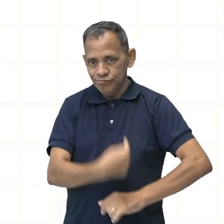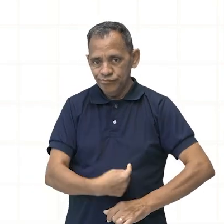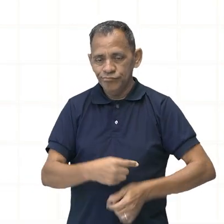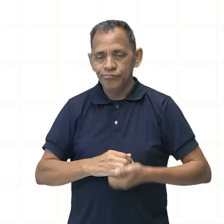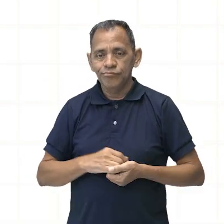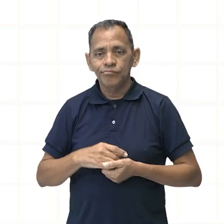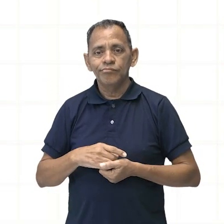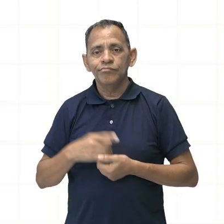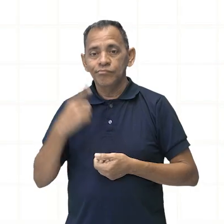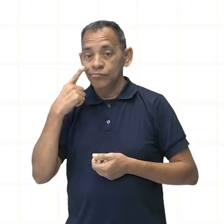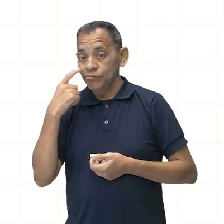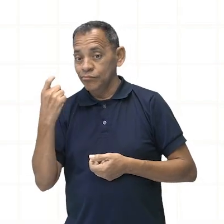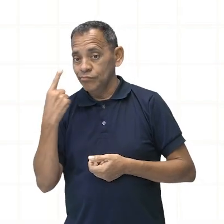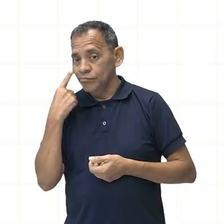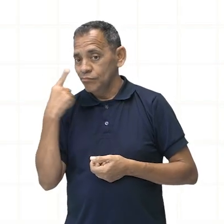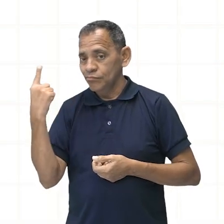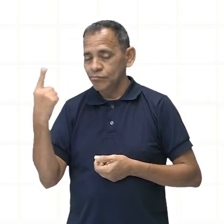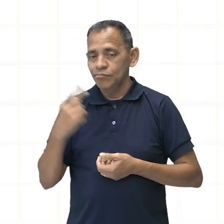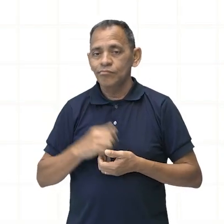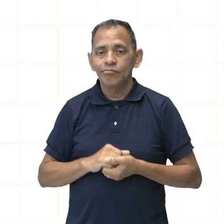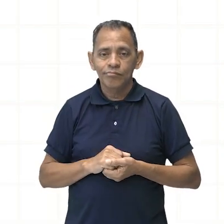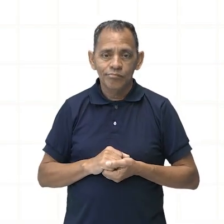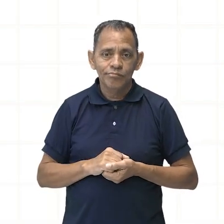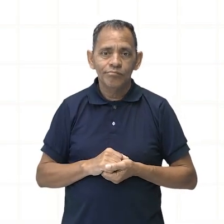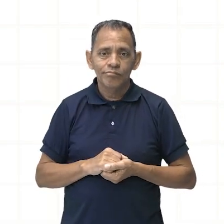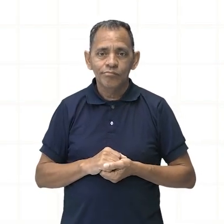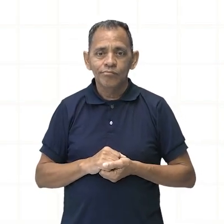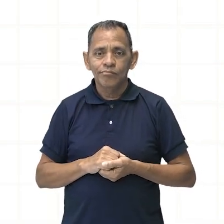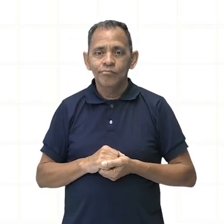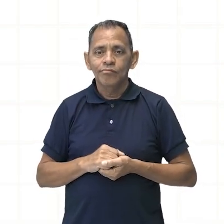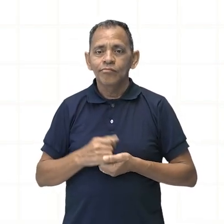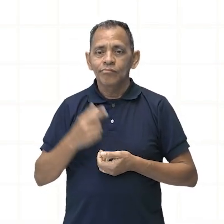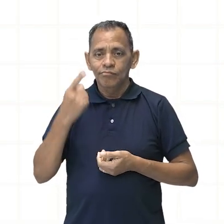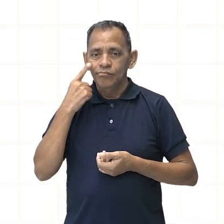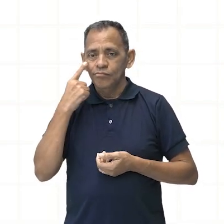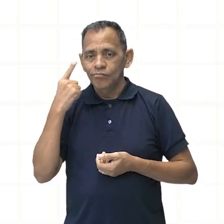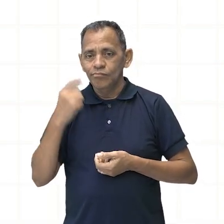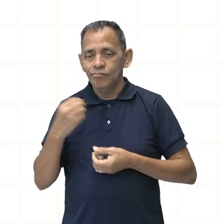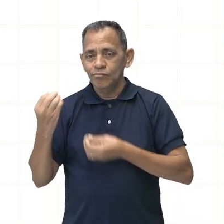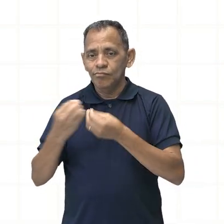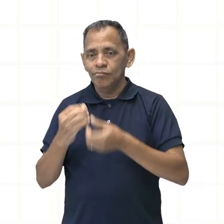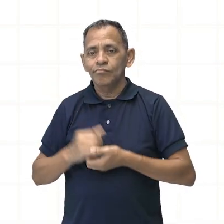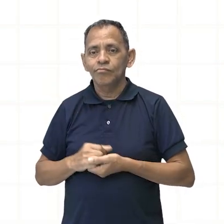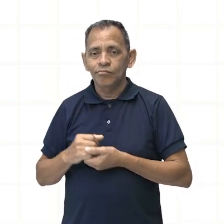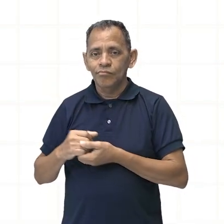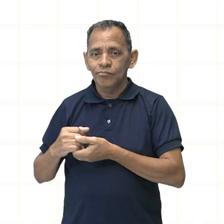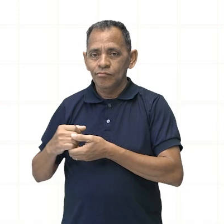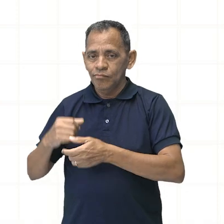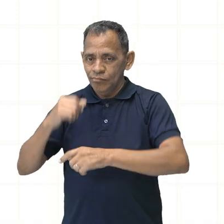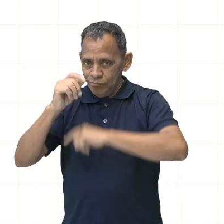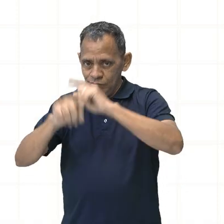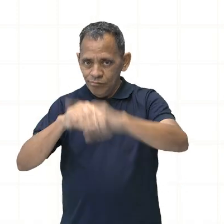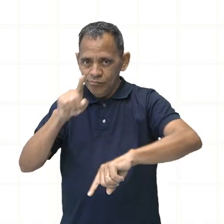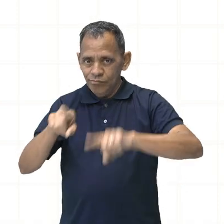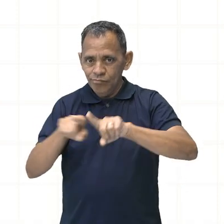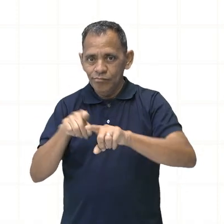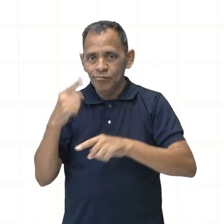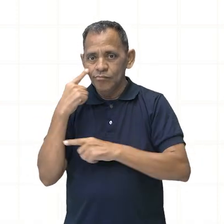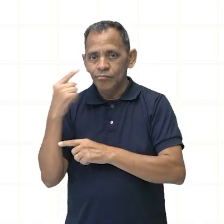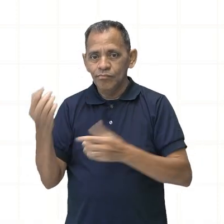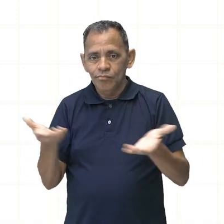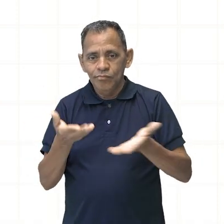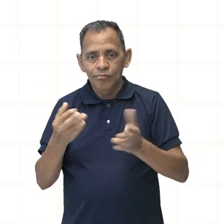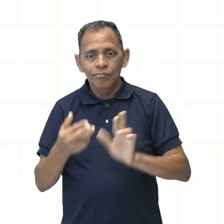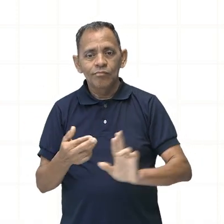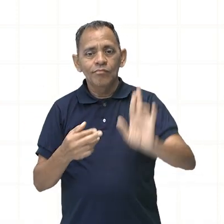é interessante, vou pegar, por exemplo, o da montanha para a gente ver a evolução, né? De como ele foi ficando, olha. Aí, hoje representado